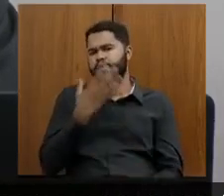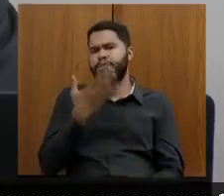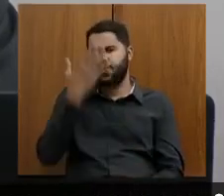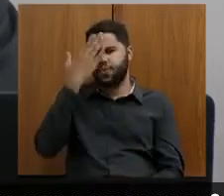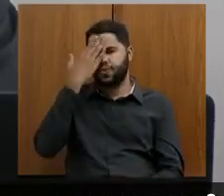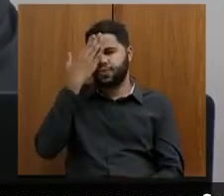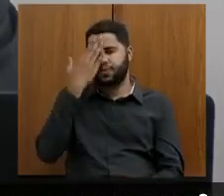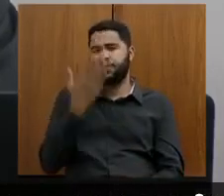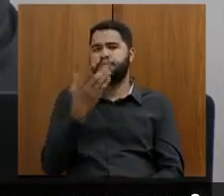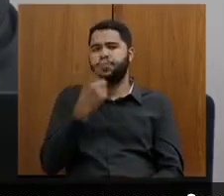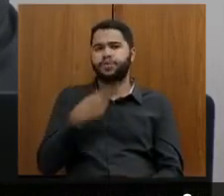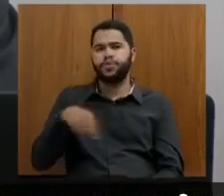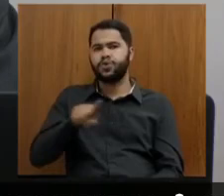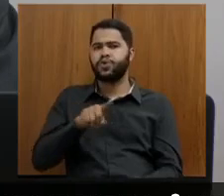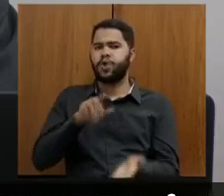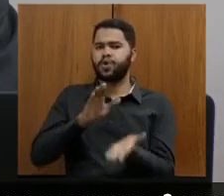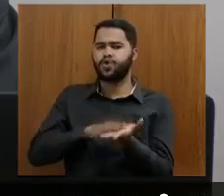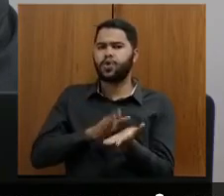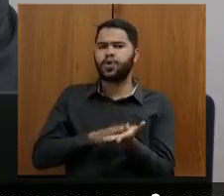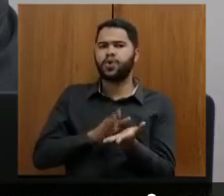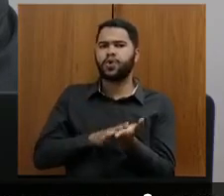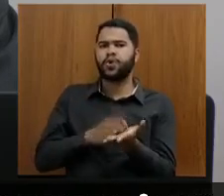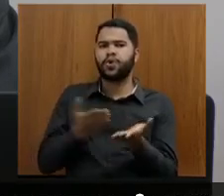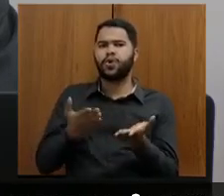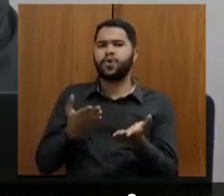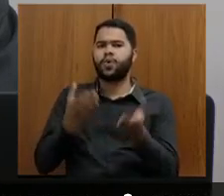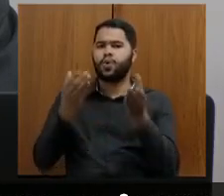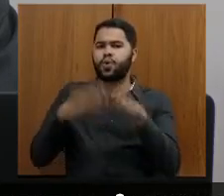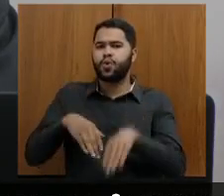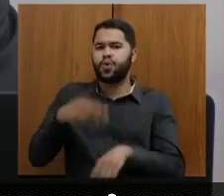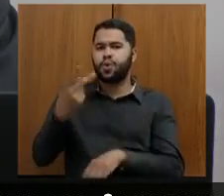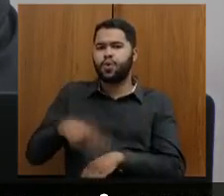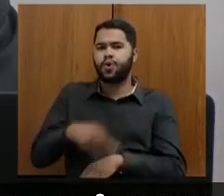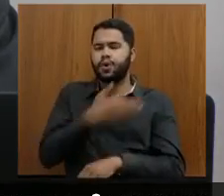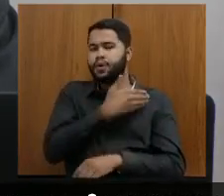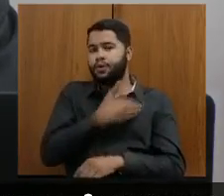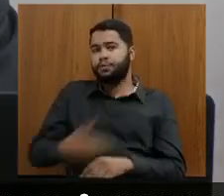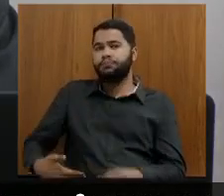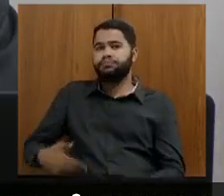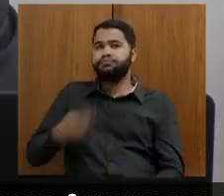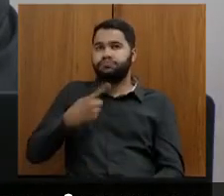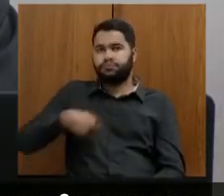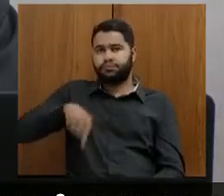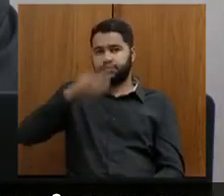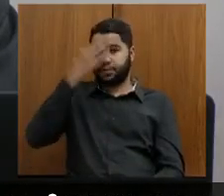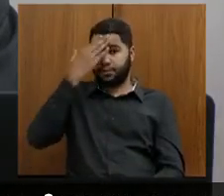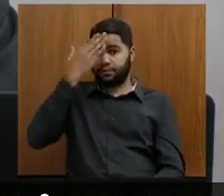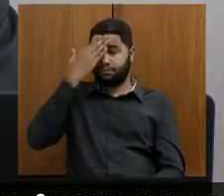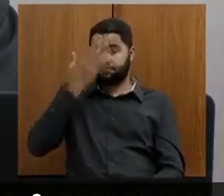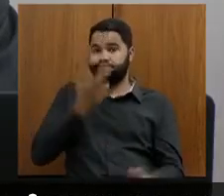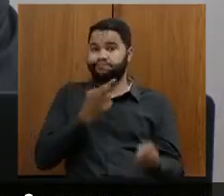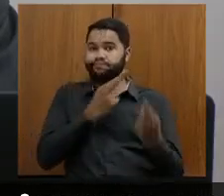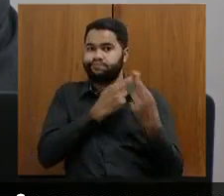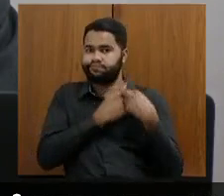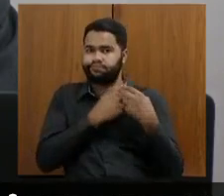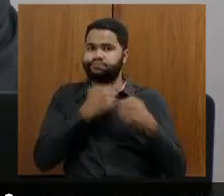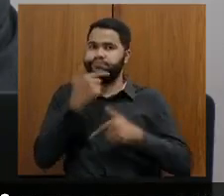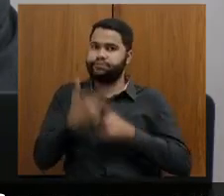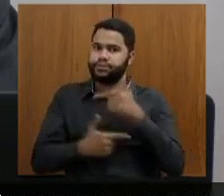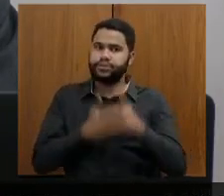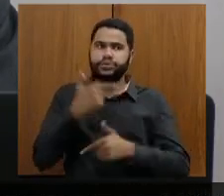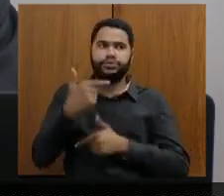saiba quando a gente cobra que o efetivo do governo é porque nós sabemos que a sobrecarga de trabalho